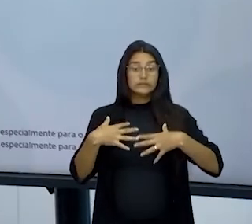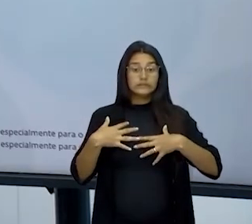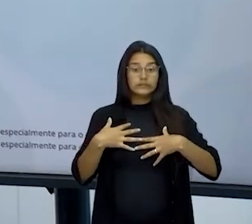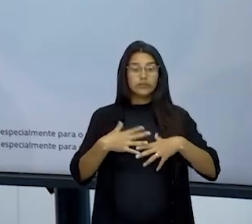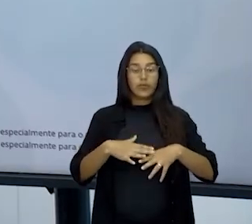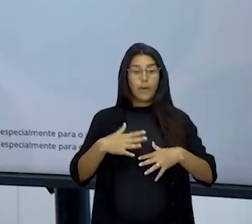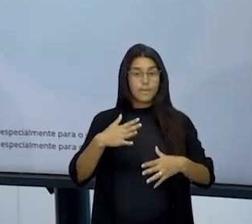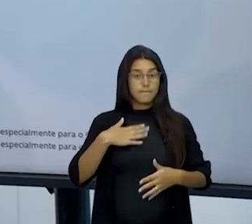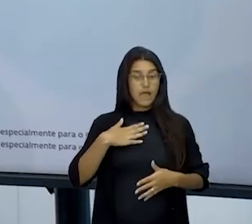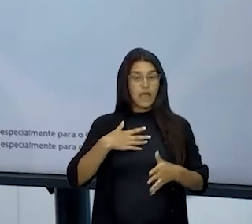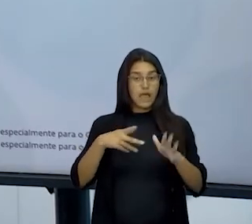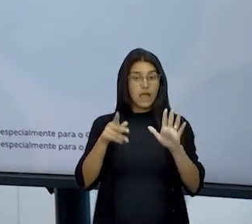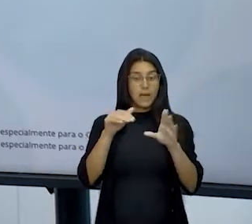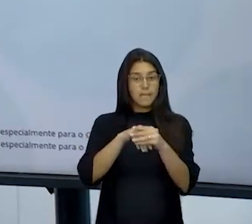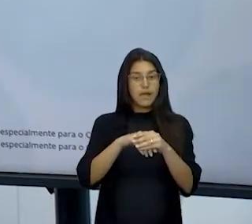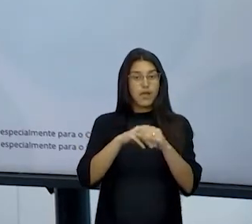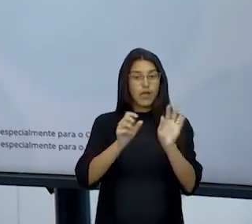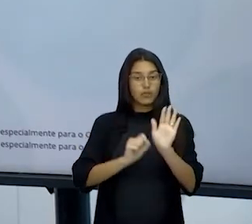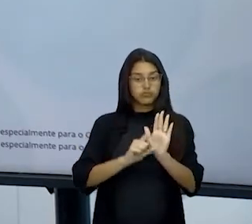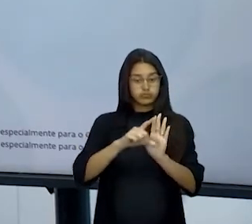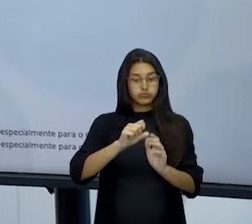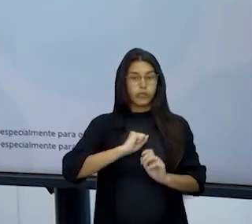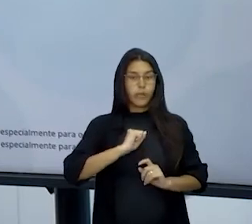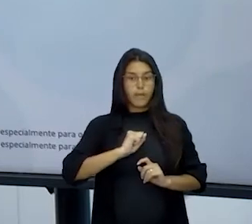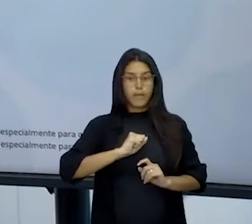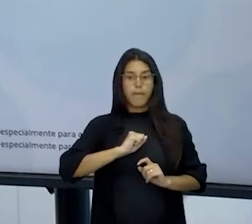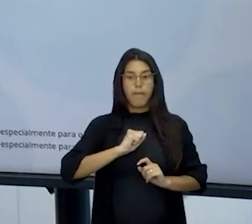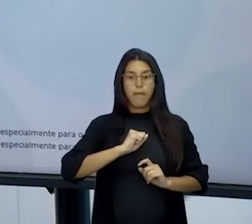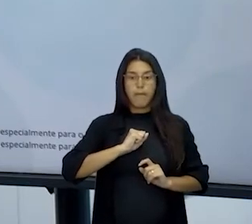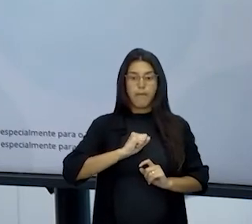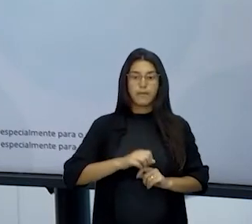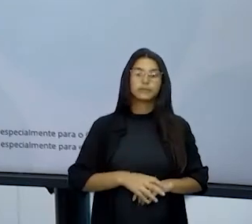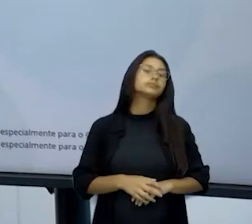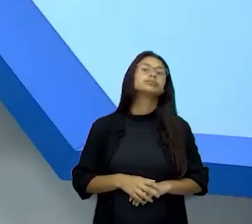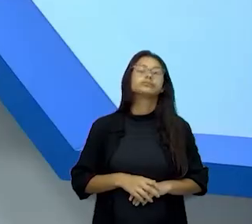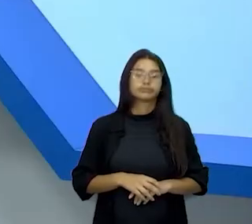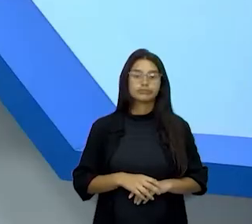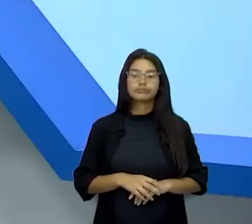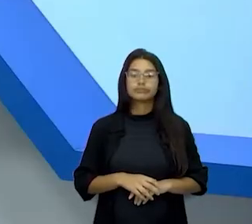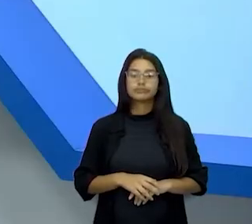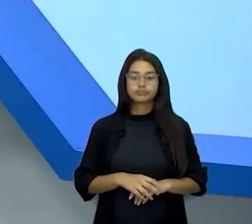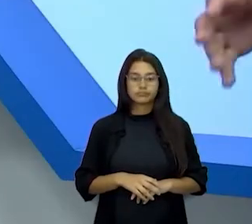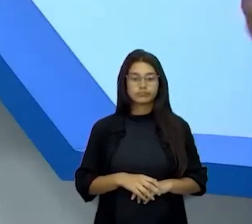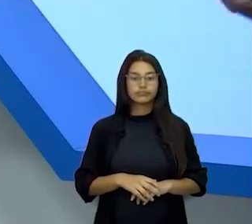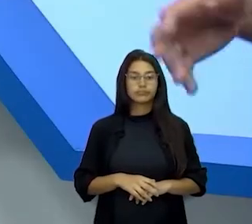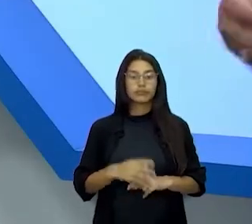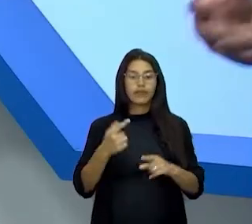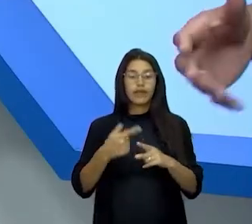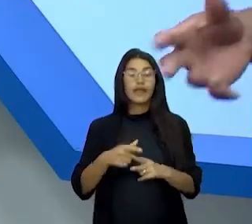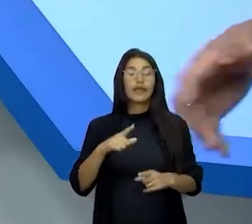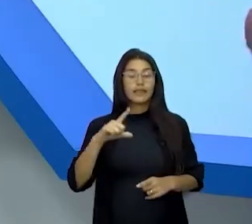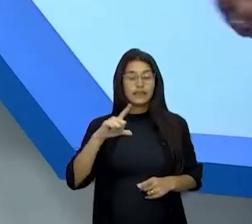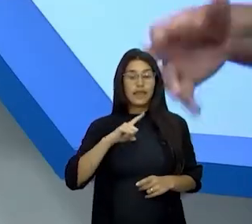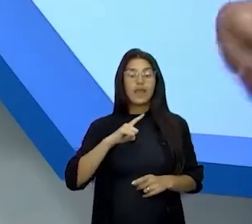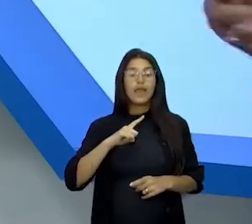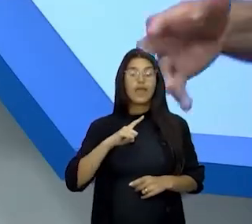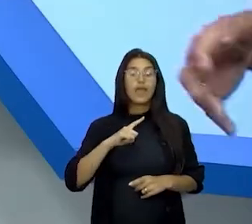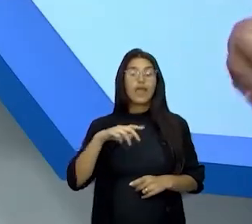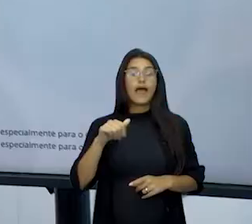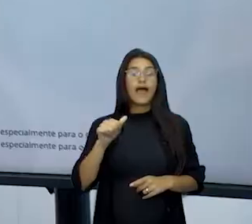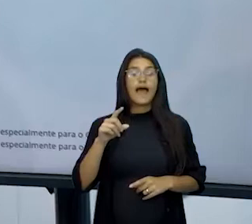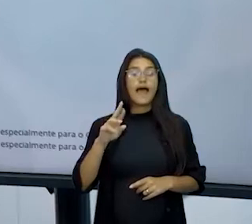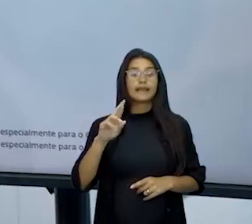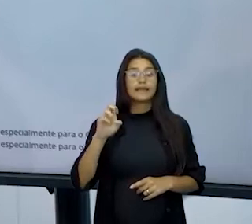aumenta. O coração dispara. Bombeia mais o sangue, porque tem adrenalina fazendo com que... Você pode